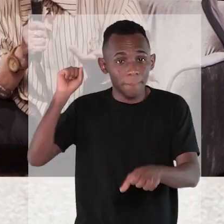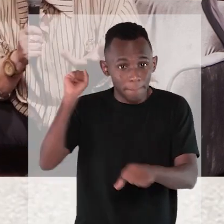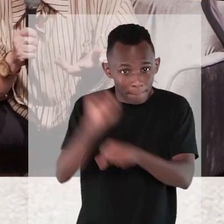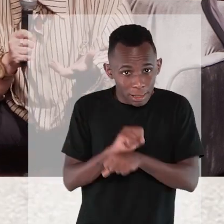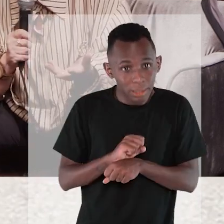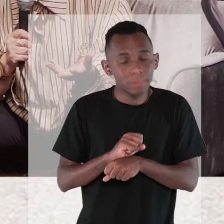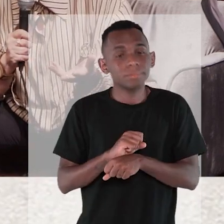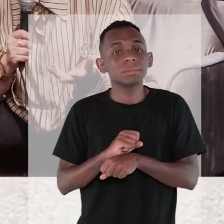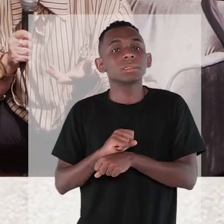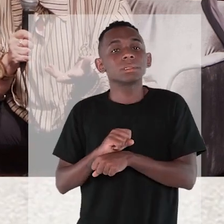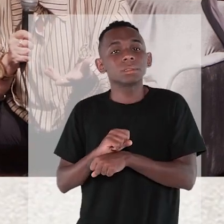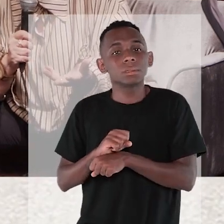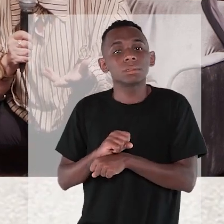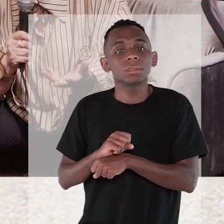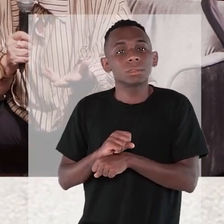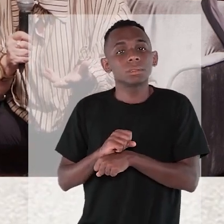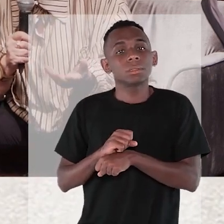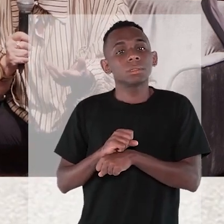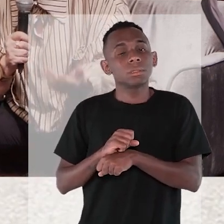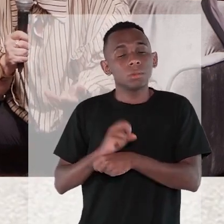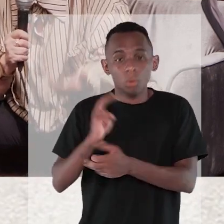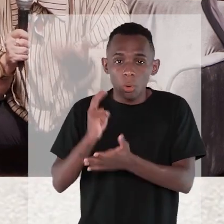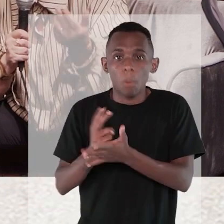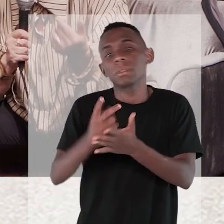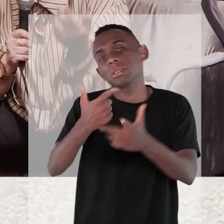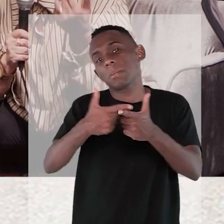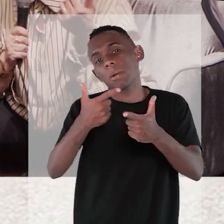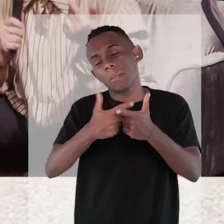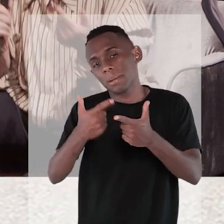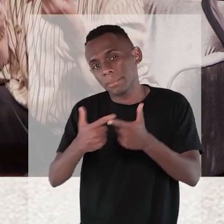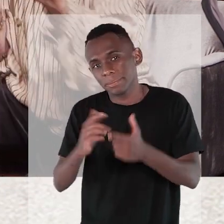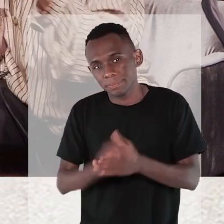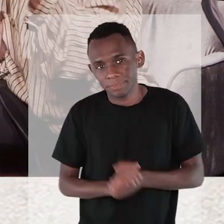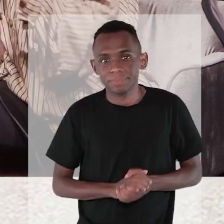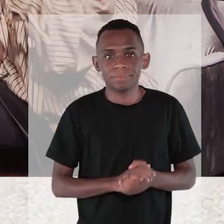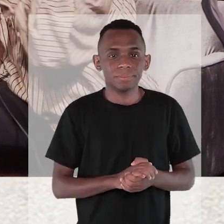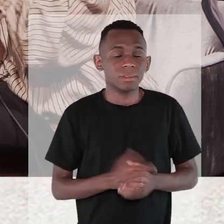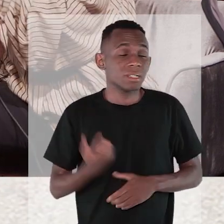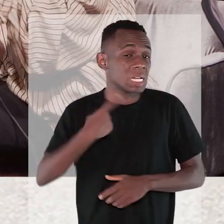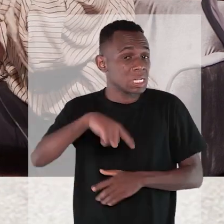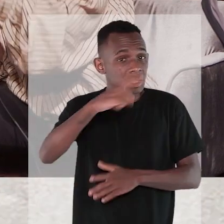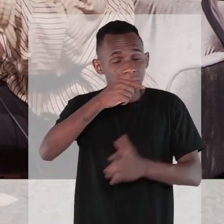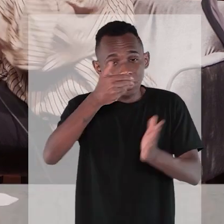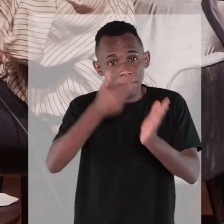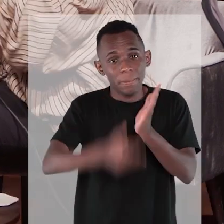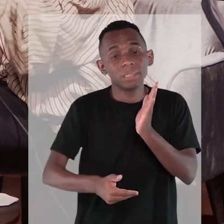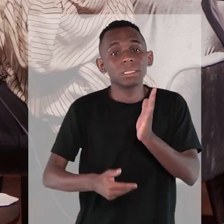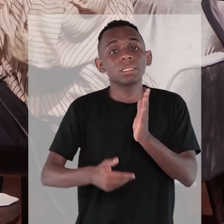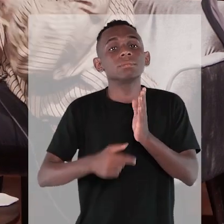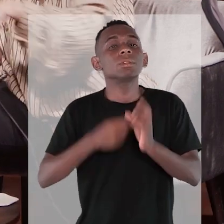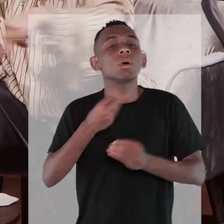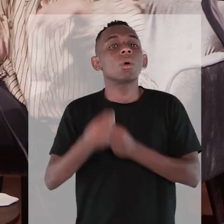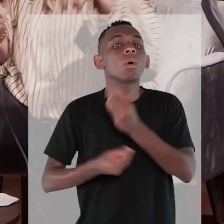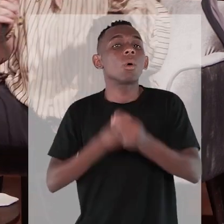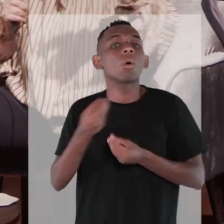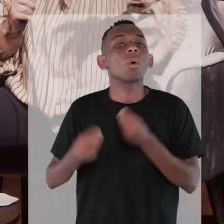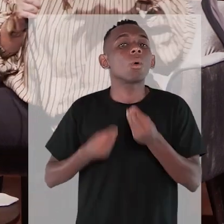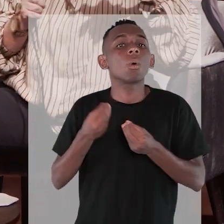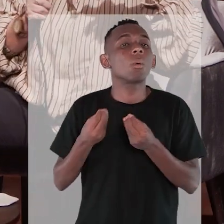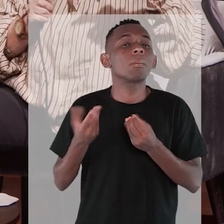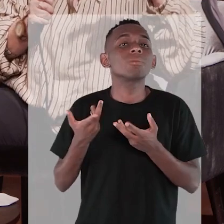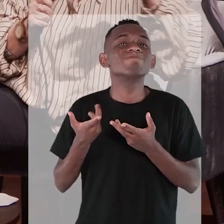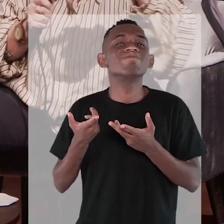emerge esse fundo recessivo, que nós perdemos a capacidade de lidar com ele